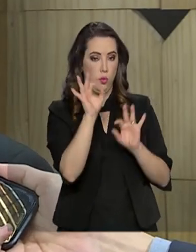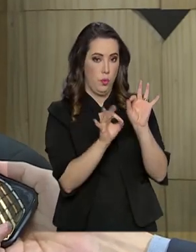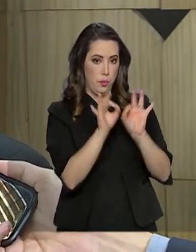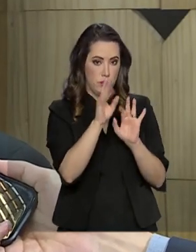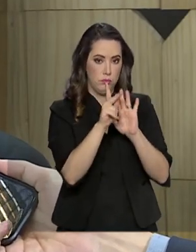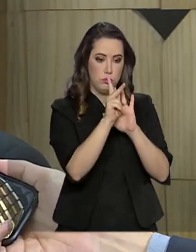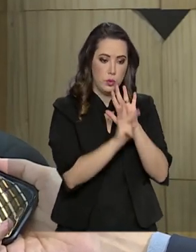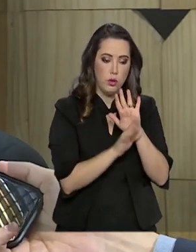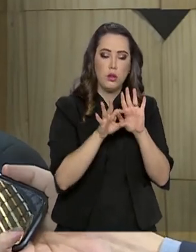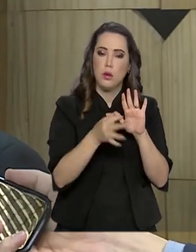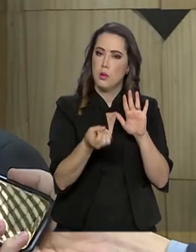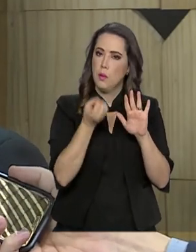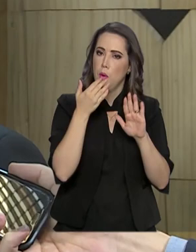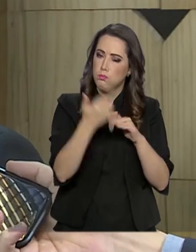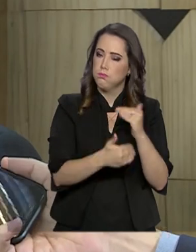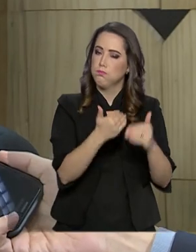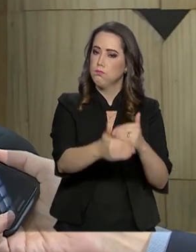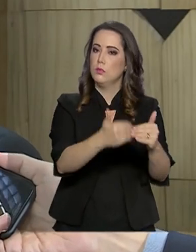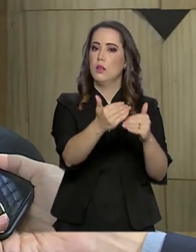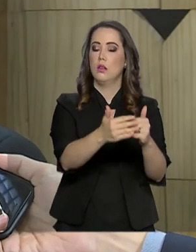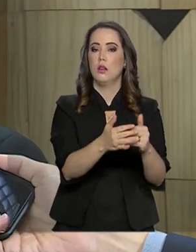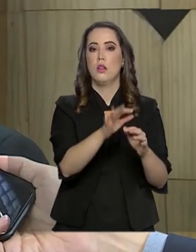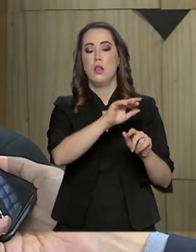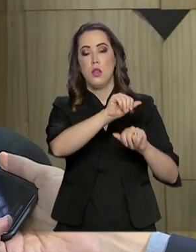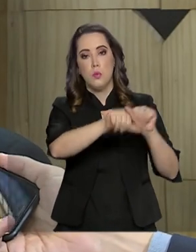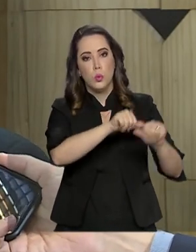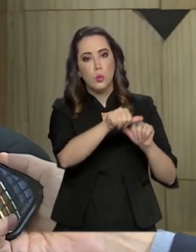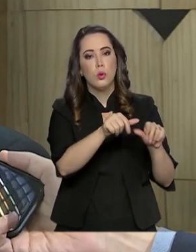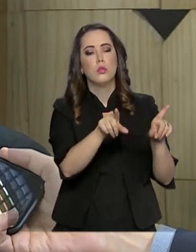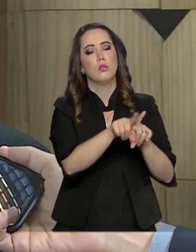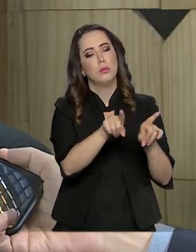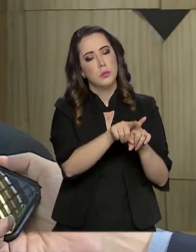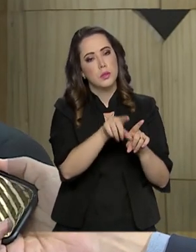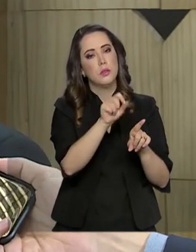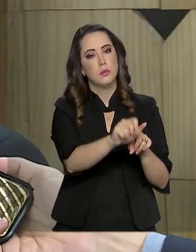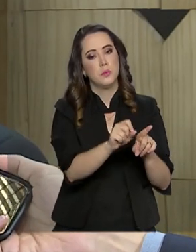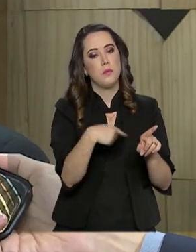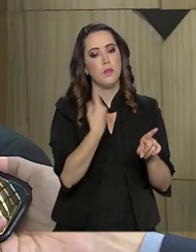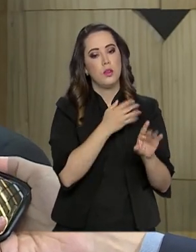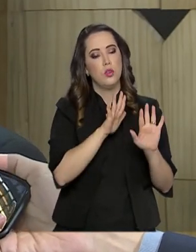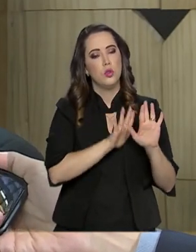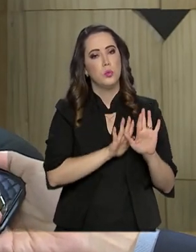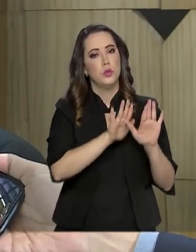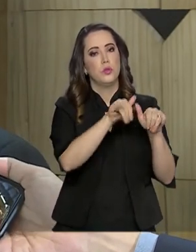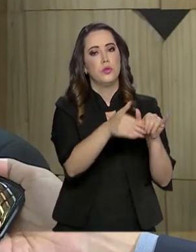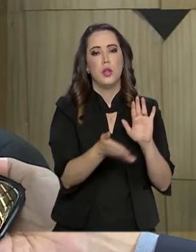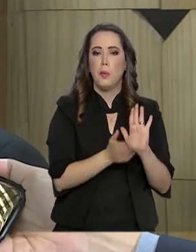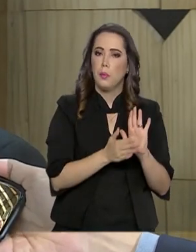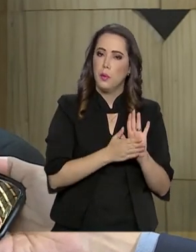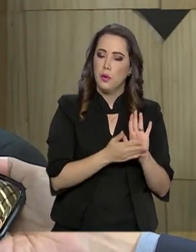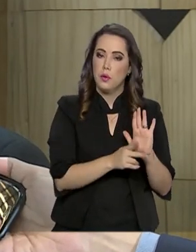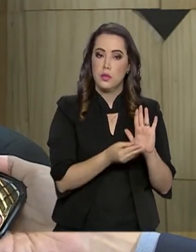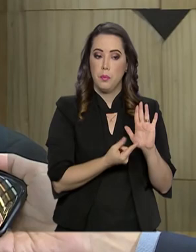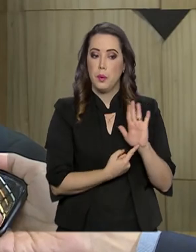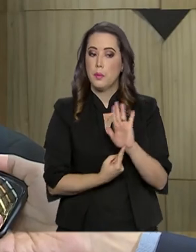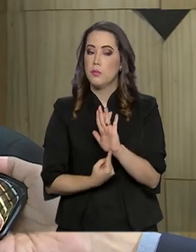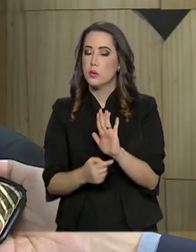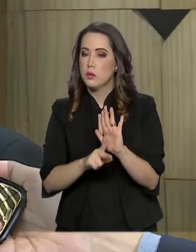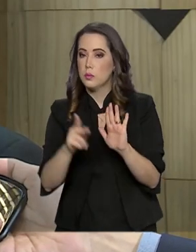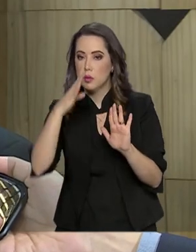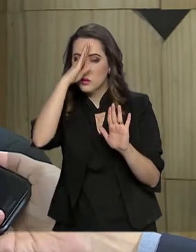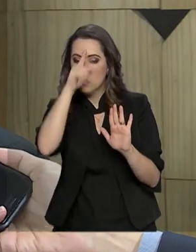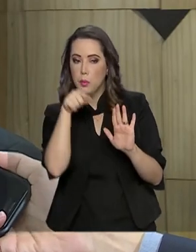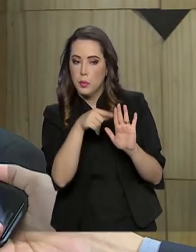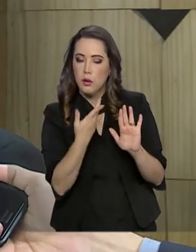está rodando, está rodando com bom ritmo, e a reformulação. Reformulamos, estamos finalizando a proposta para o presidente, justamente